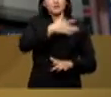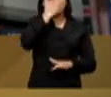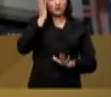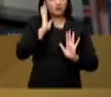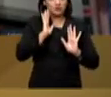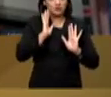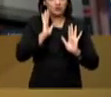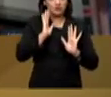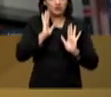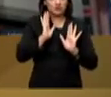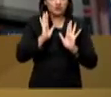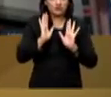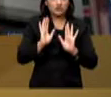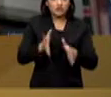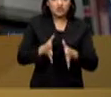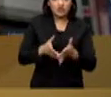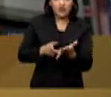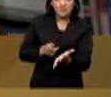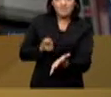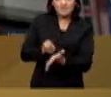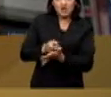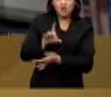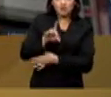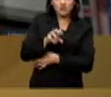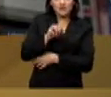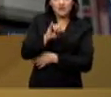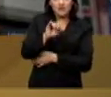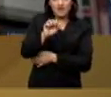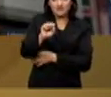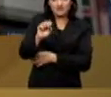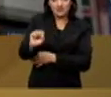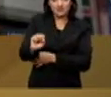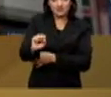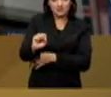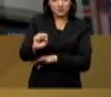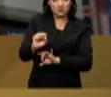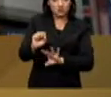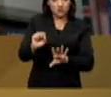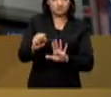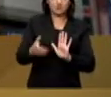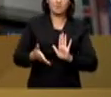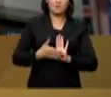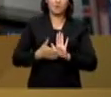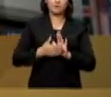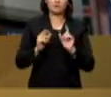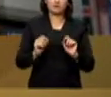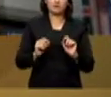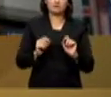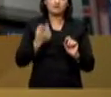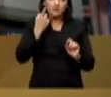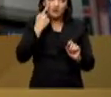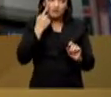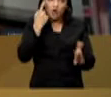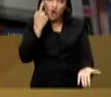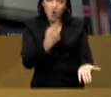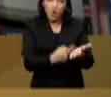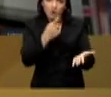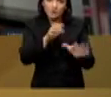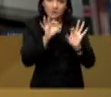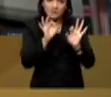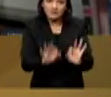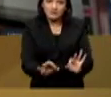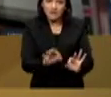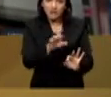somente o ISS, solução proposta. confirmação da validade